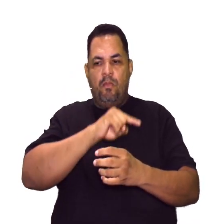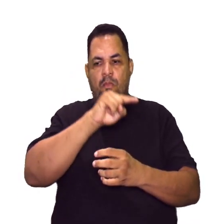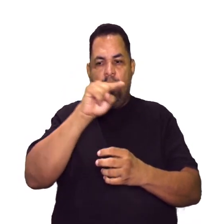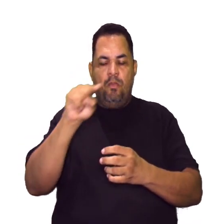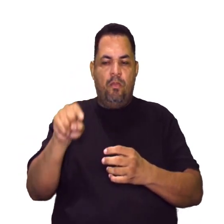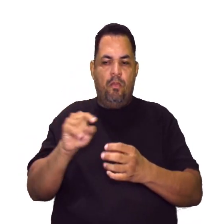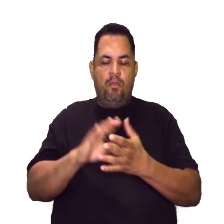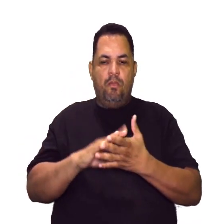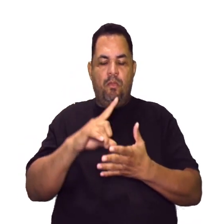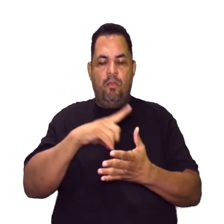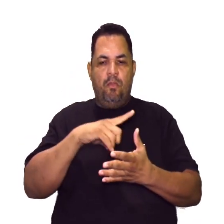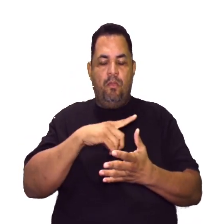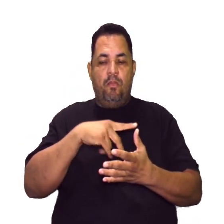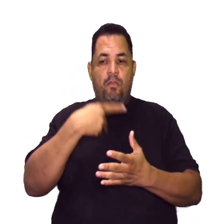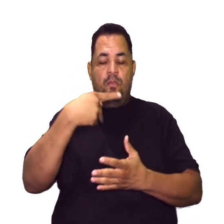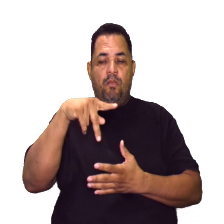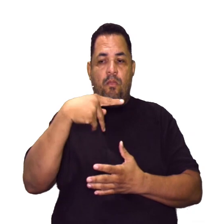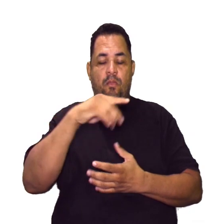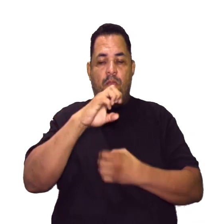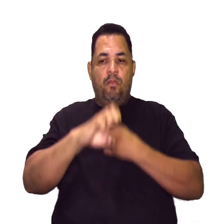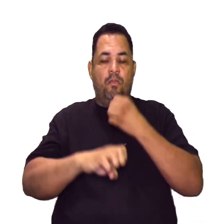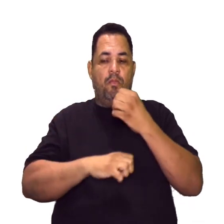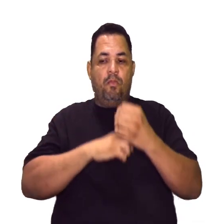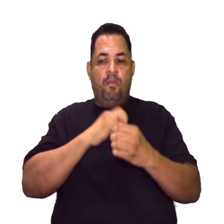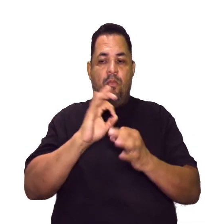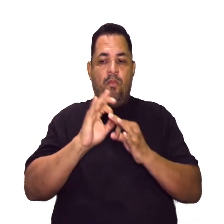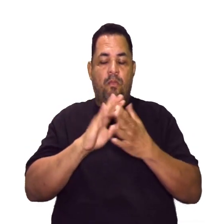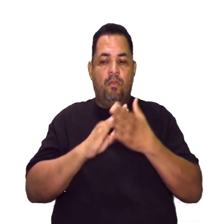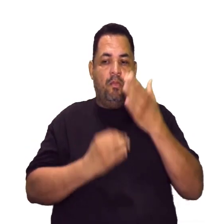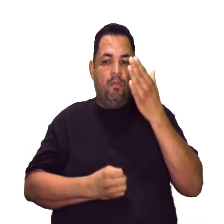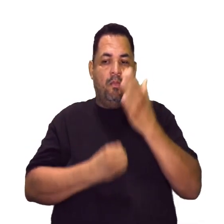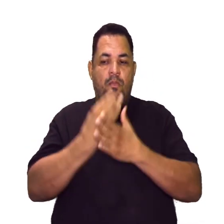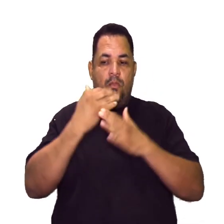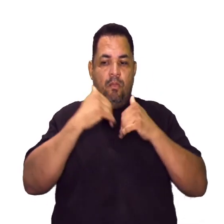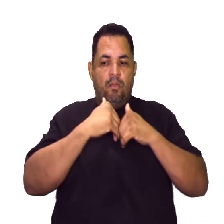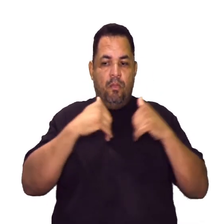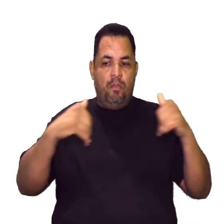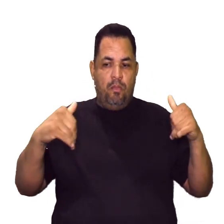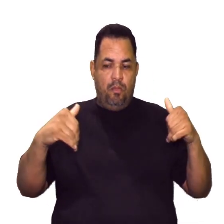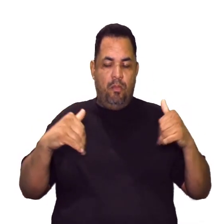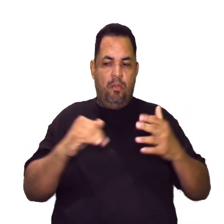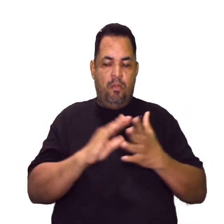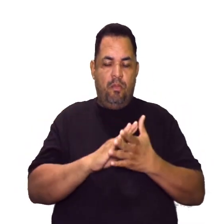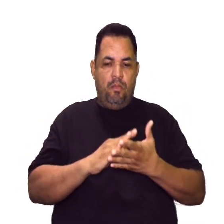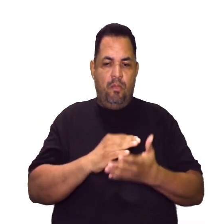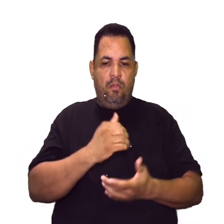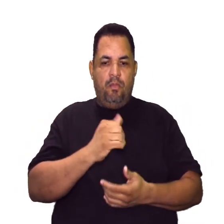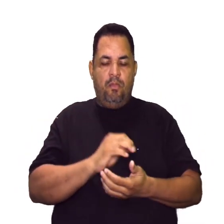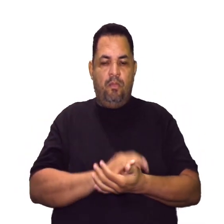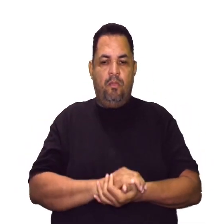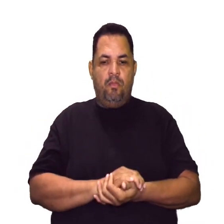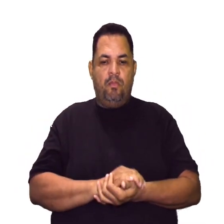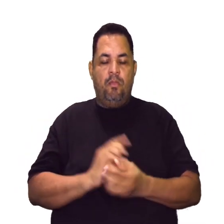elemento central sobra um par de elétrons, gerando repulsão entre os outros. E a figura é uma